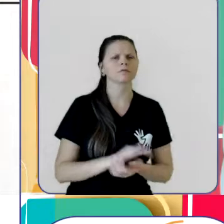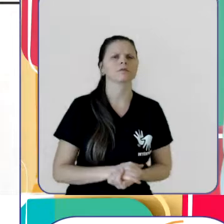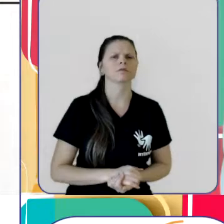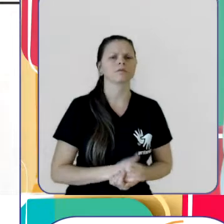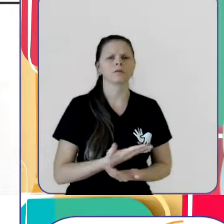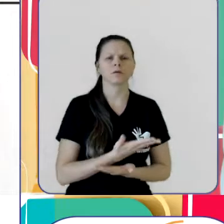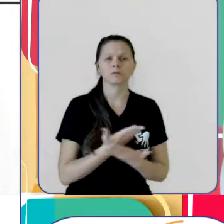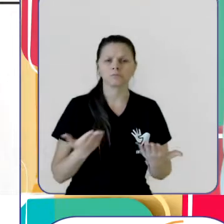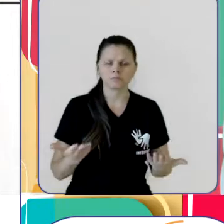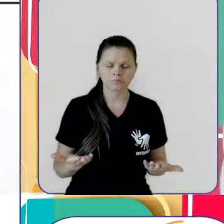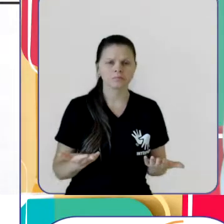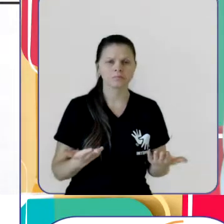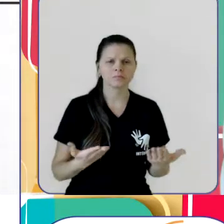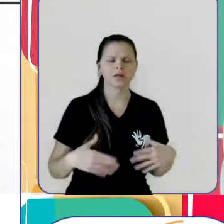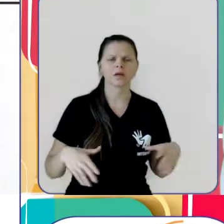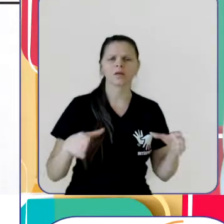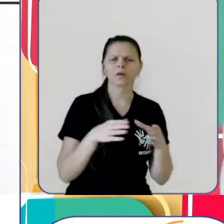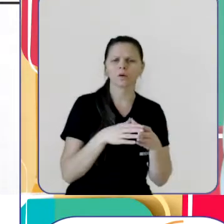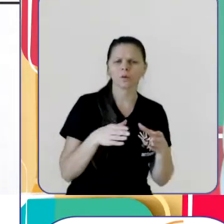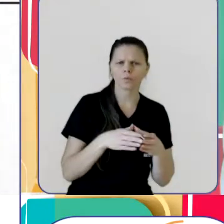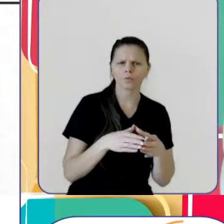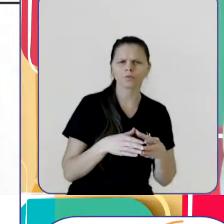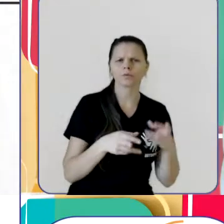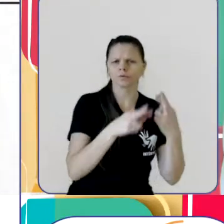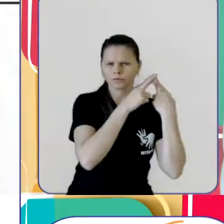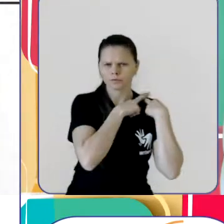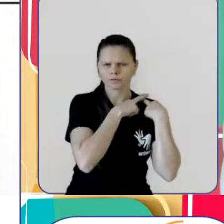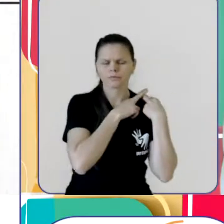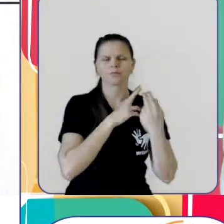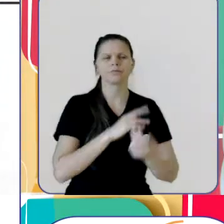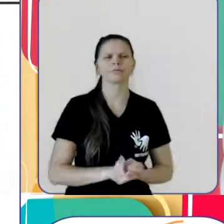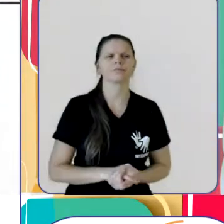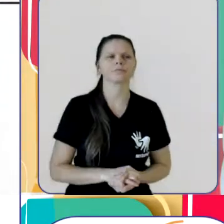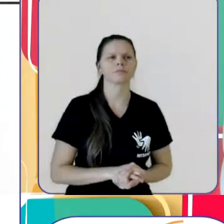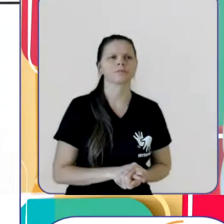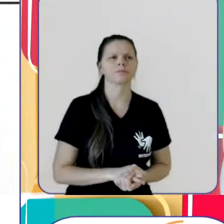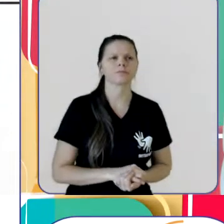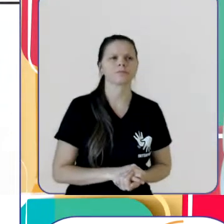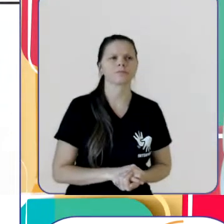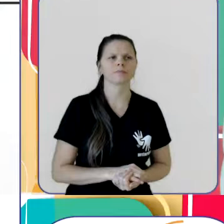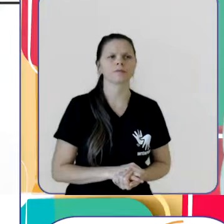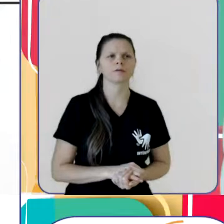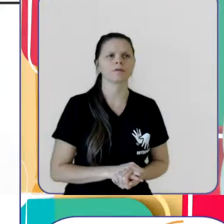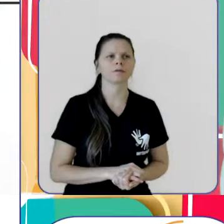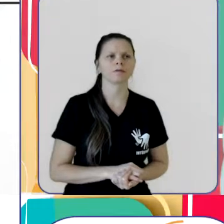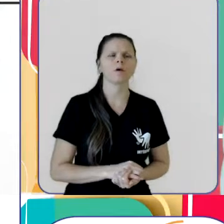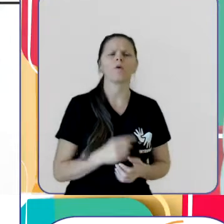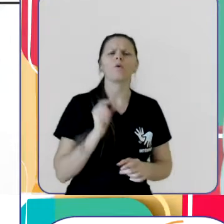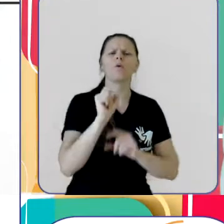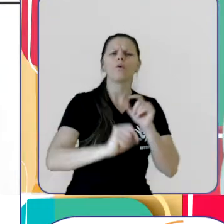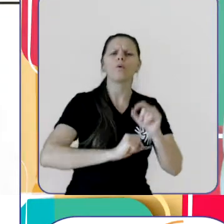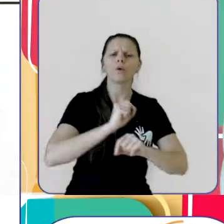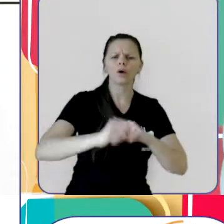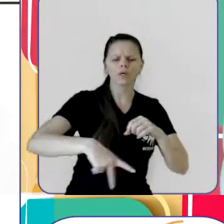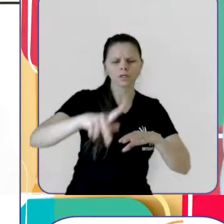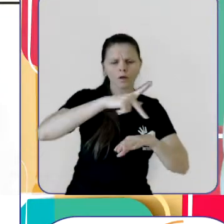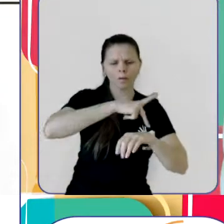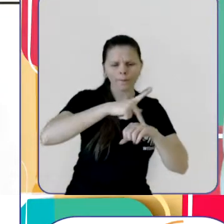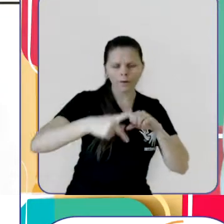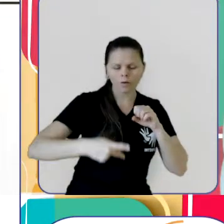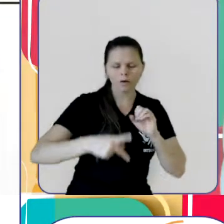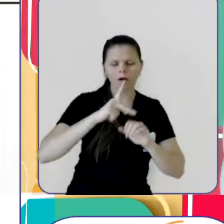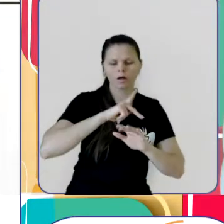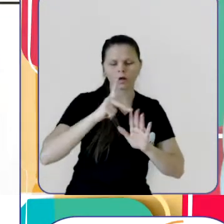são direcionados? Para que grupos? Então, é isso aí, pessoal, que nós iremos ver durante a aula. O que são programas de saúde